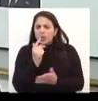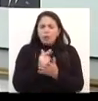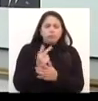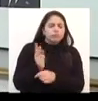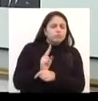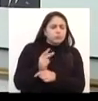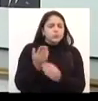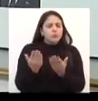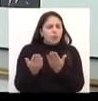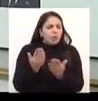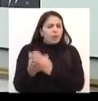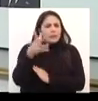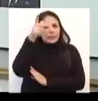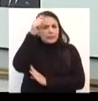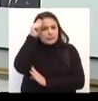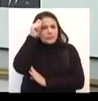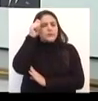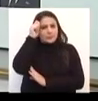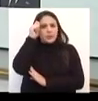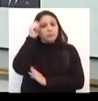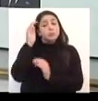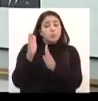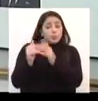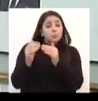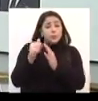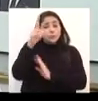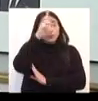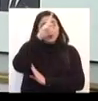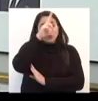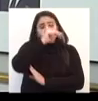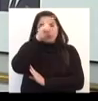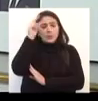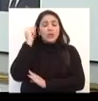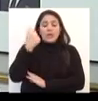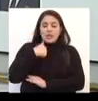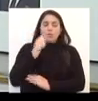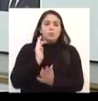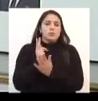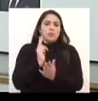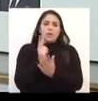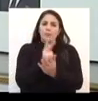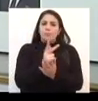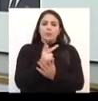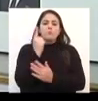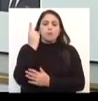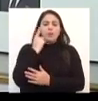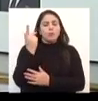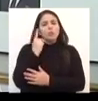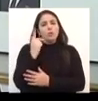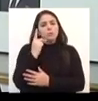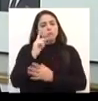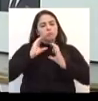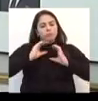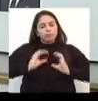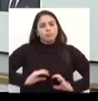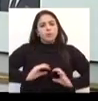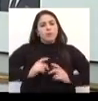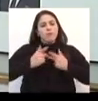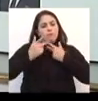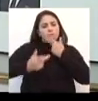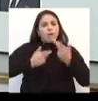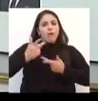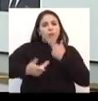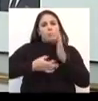estarei fiscalizando e sim cobrando do executivo. Eu sempre serei um vereador de posição, como foi